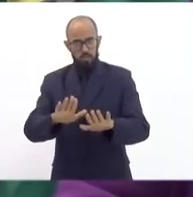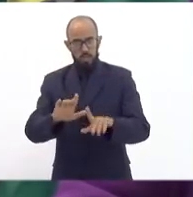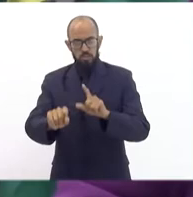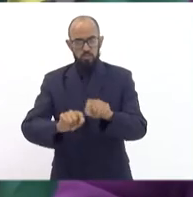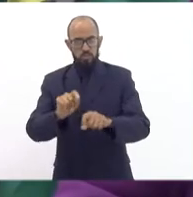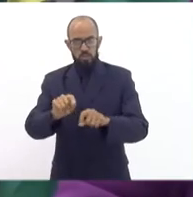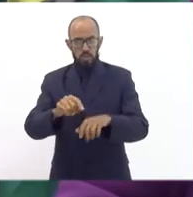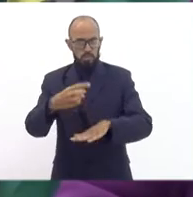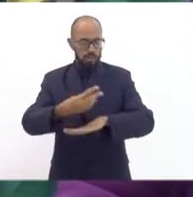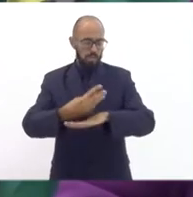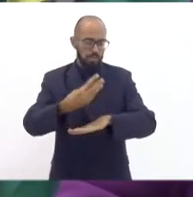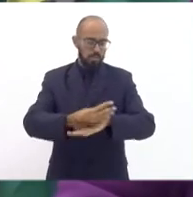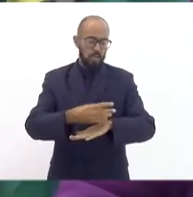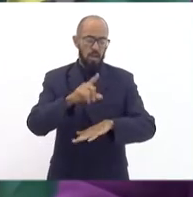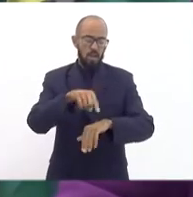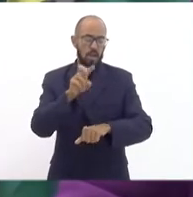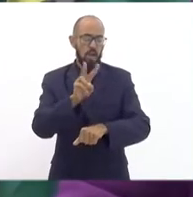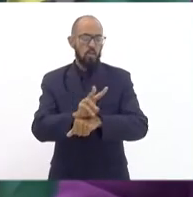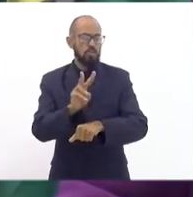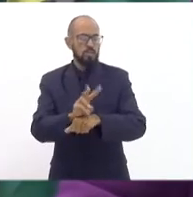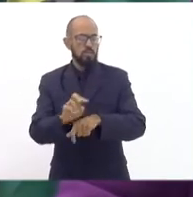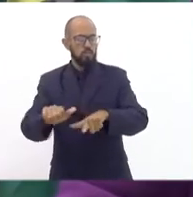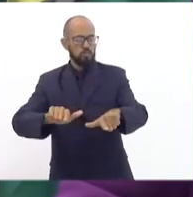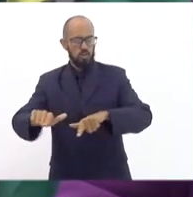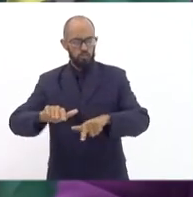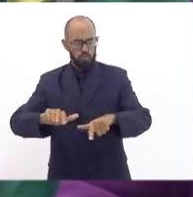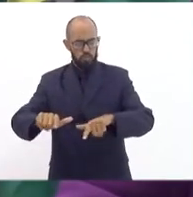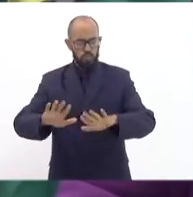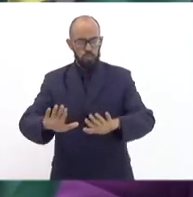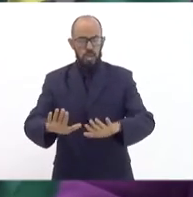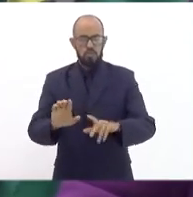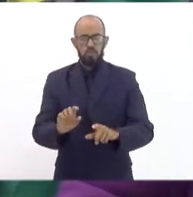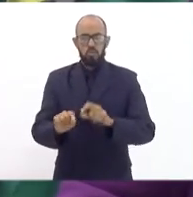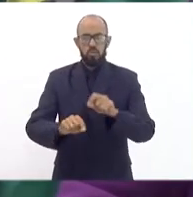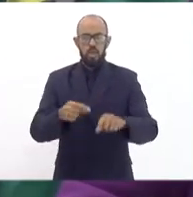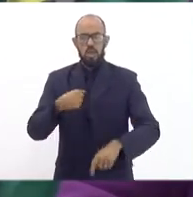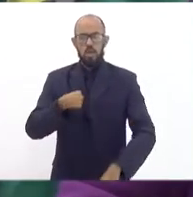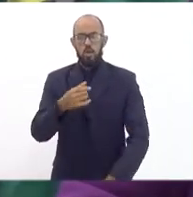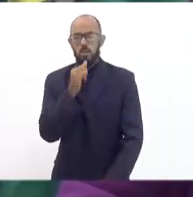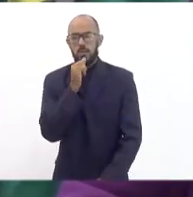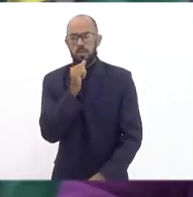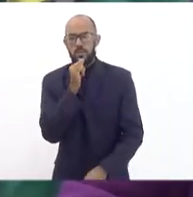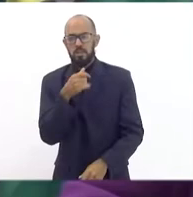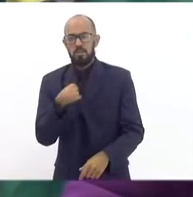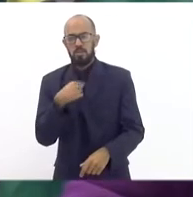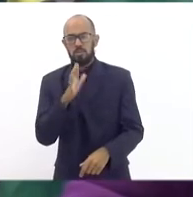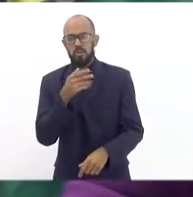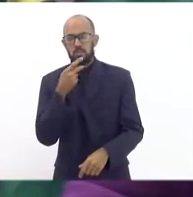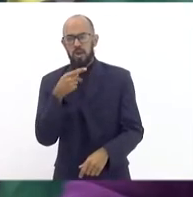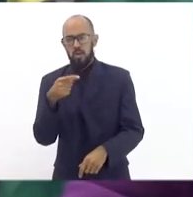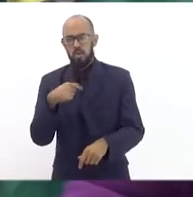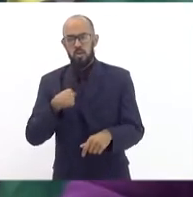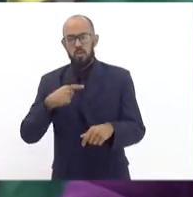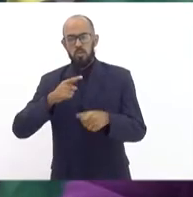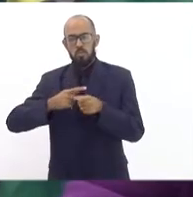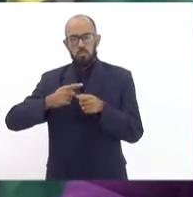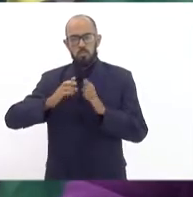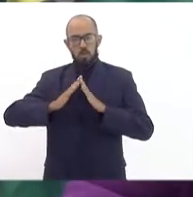terceiros através exatamente das concessões. E que, eu, por exemplo, eu sempre falo, eu já morei numa